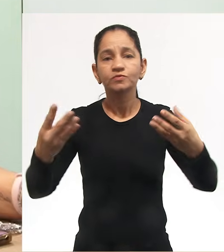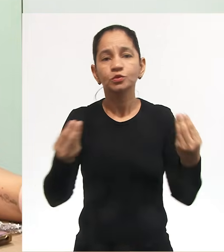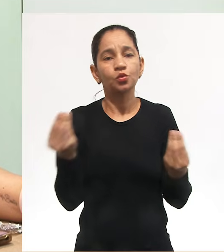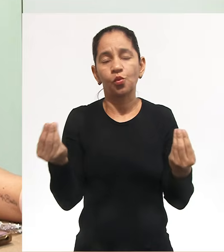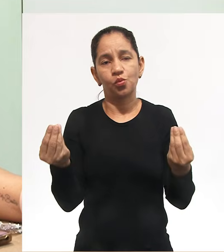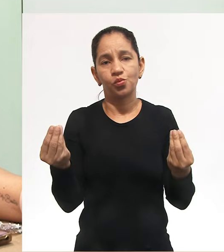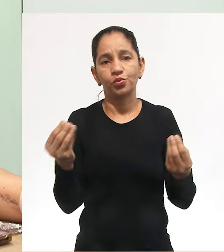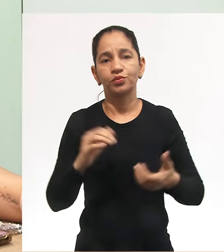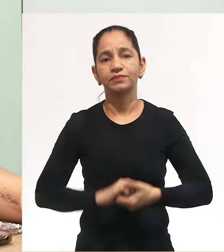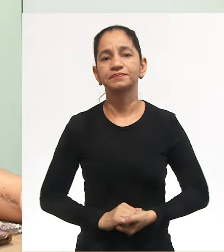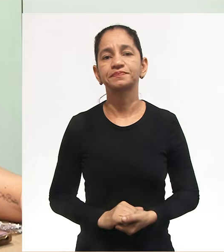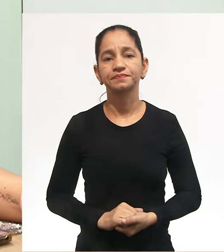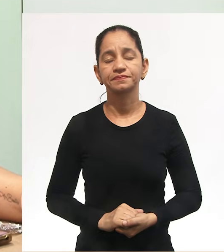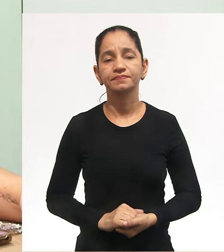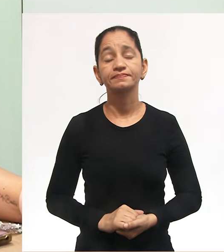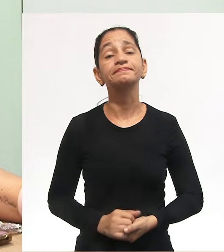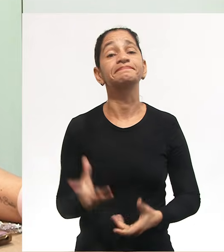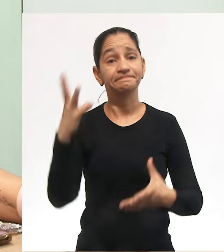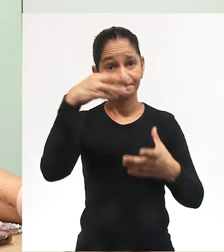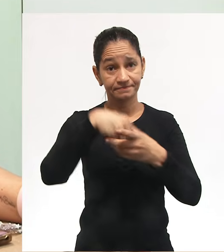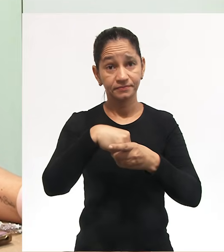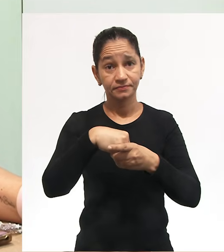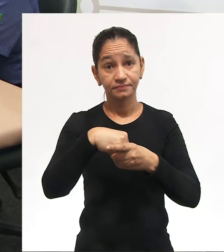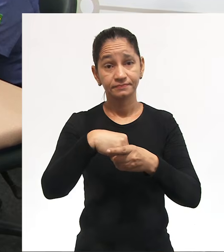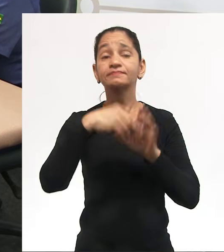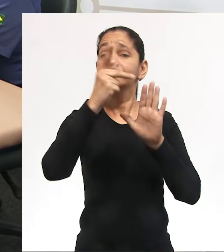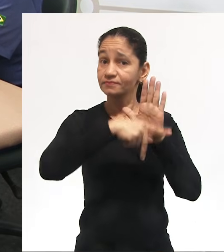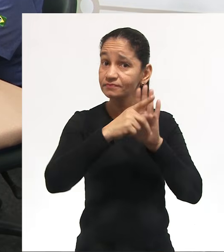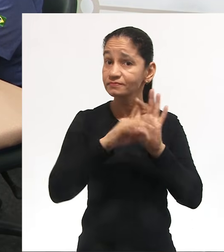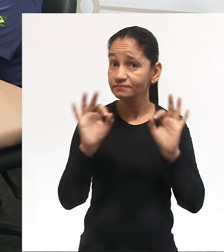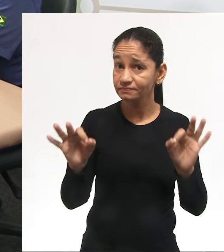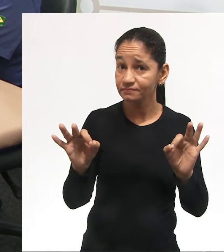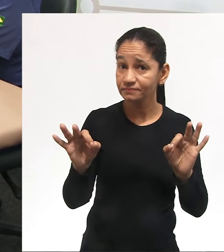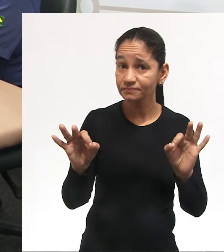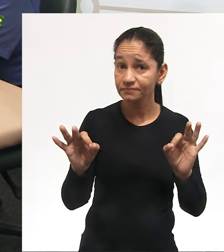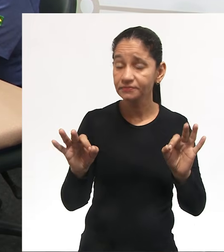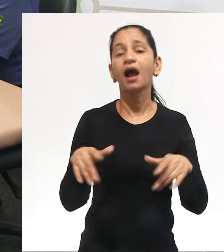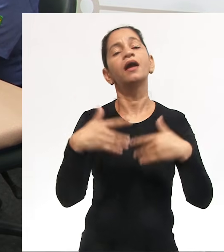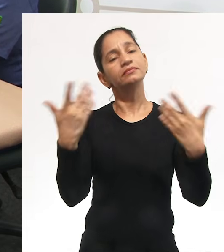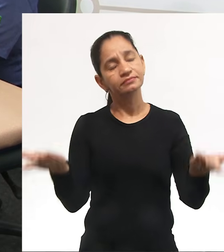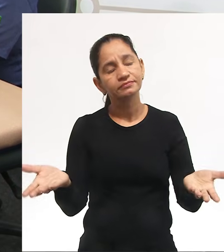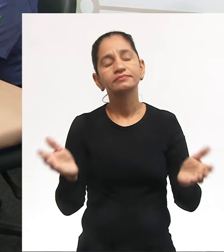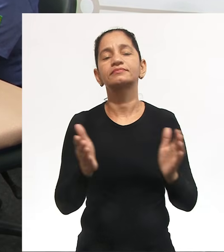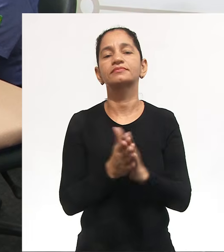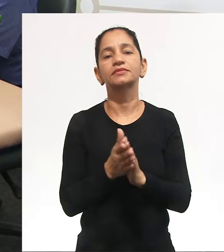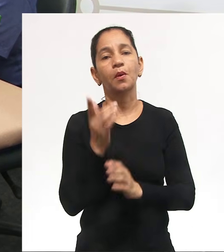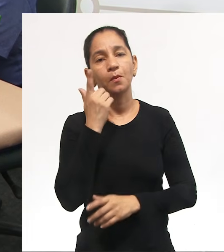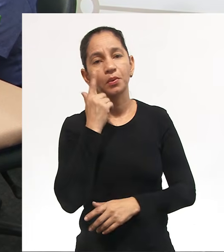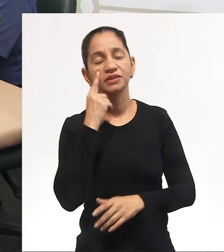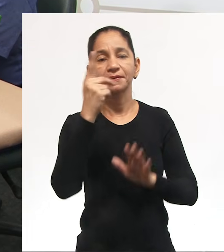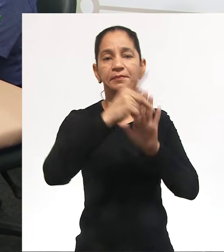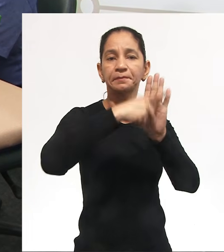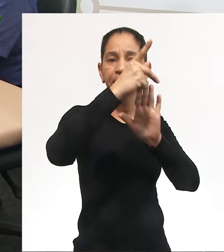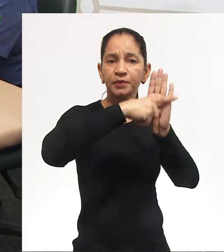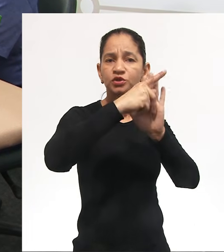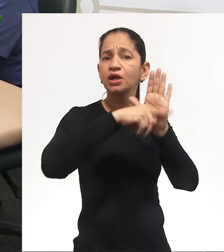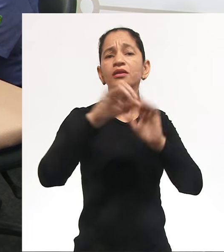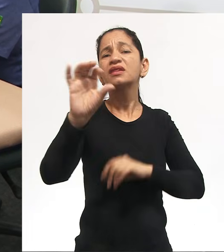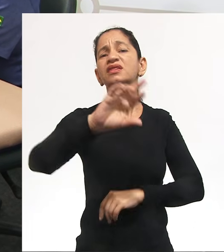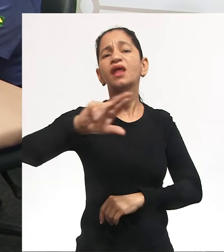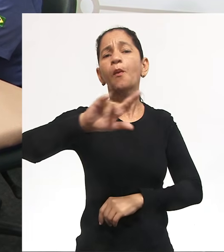e como você enfrentou essas questões? Dentro do projeto, você Isso, dentro do fala com projeto. as crianças?